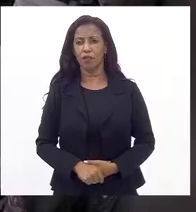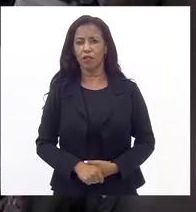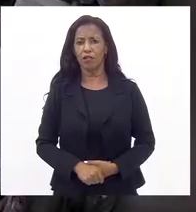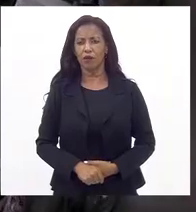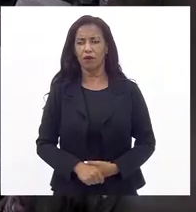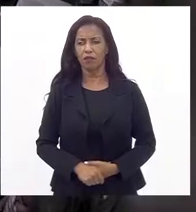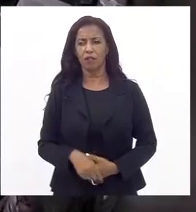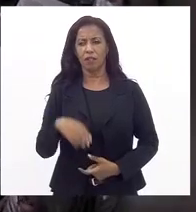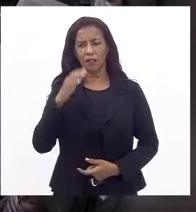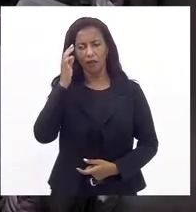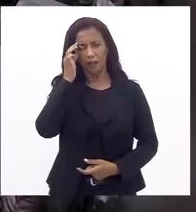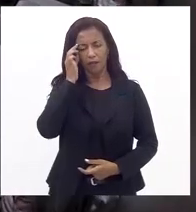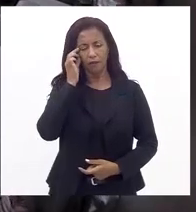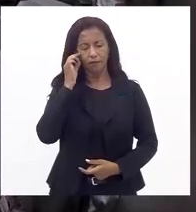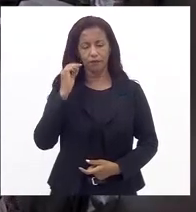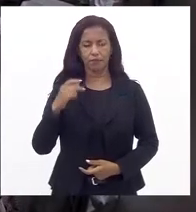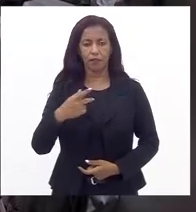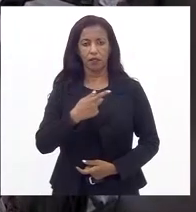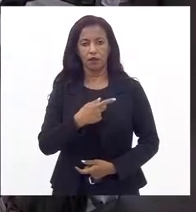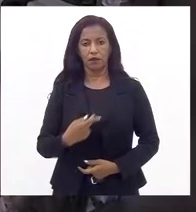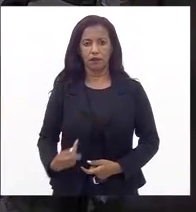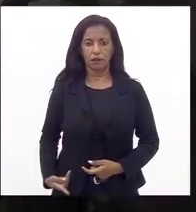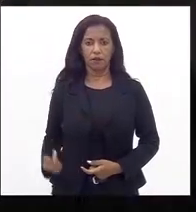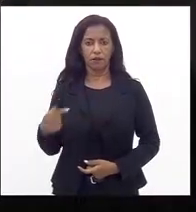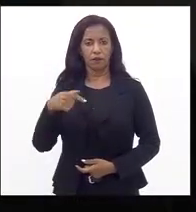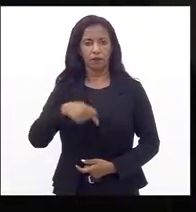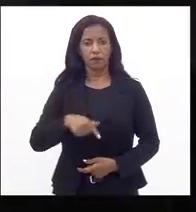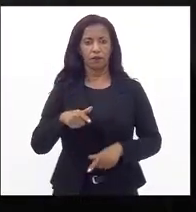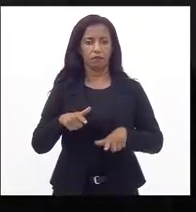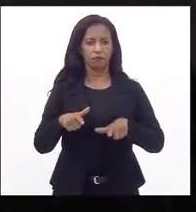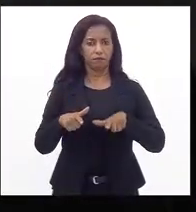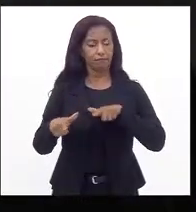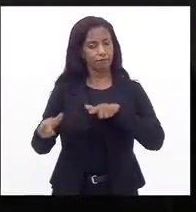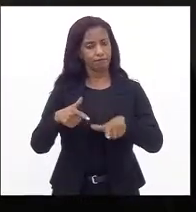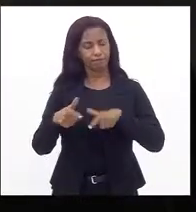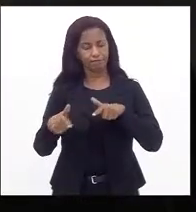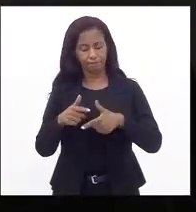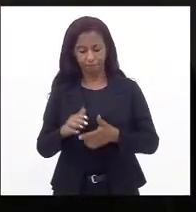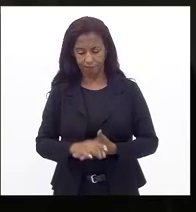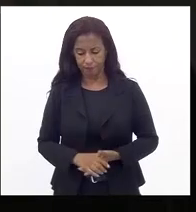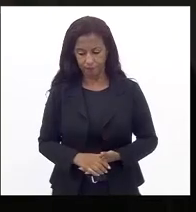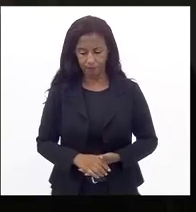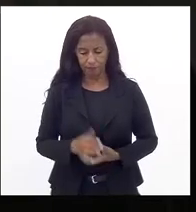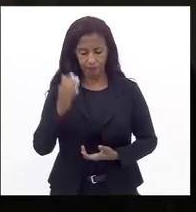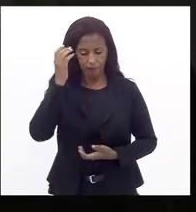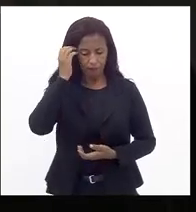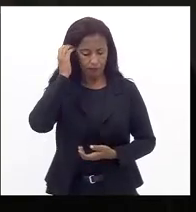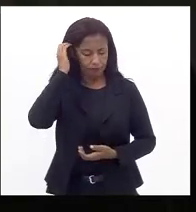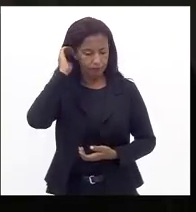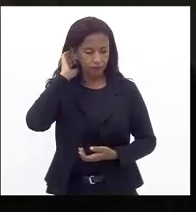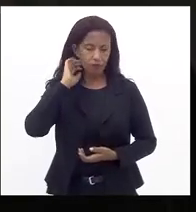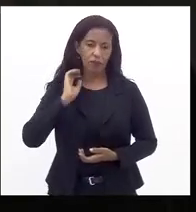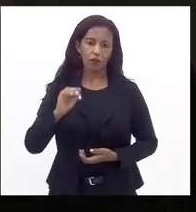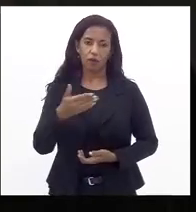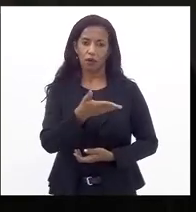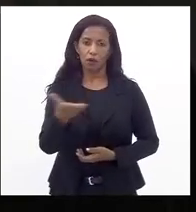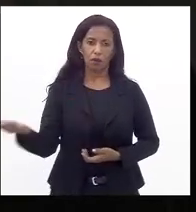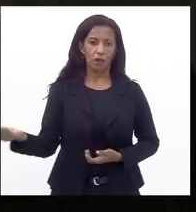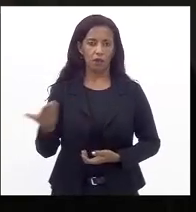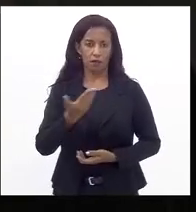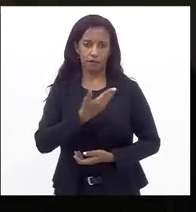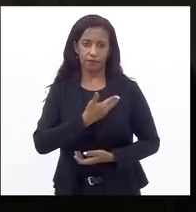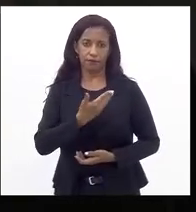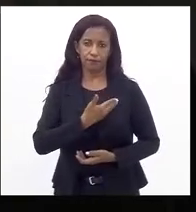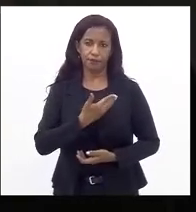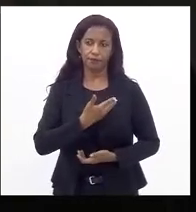o seu presidente nesses trabalhos Deputado Renato Zaca Olá nobres colegas senhoras e